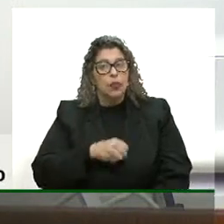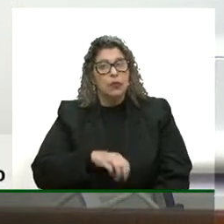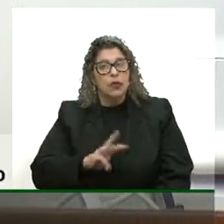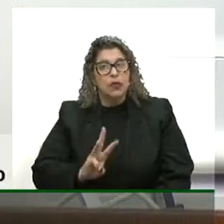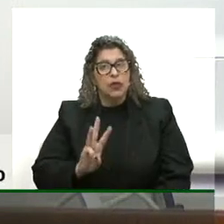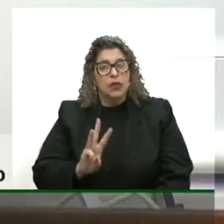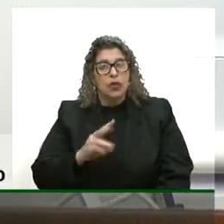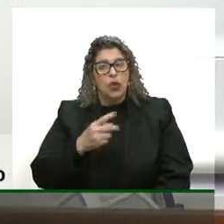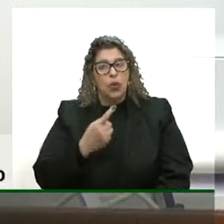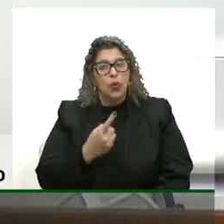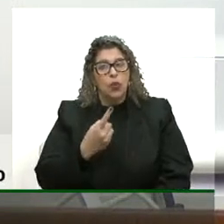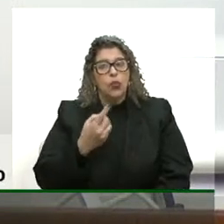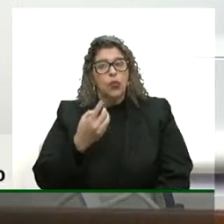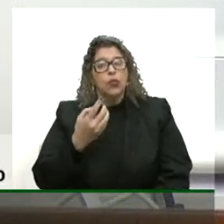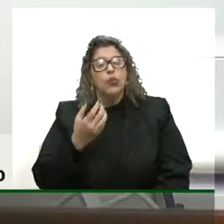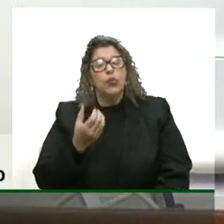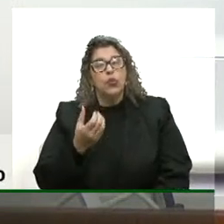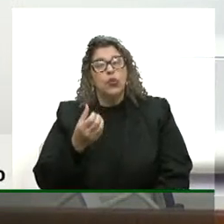PL 191.